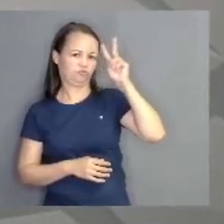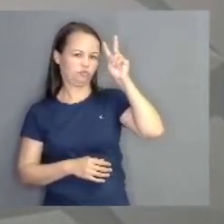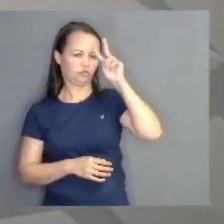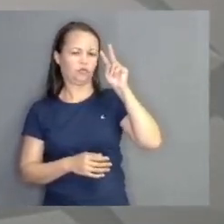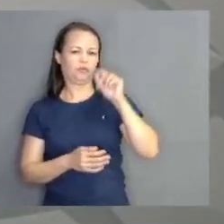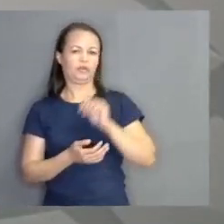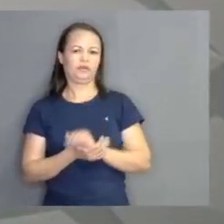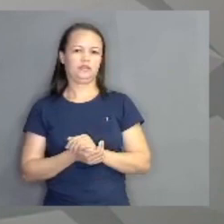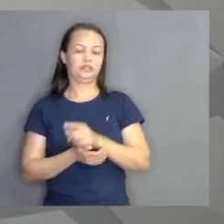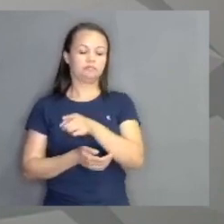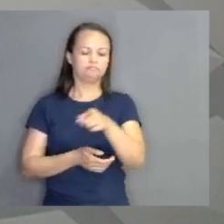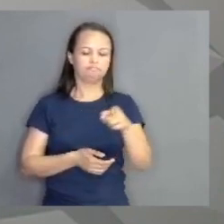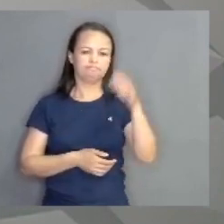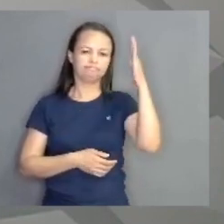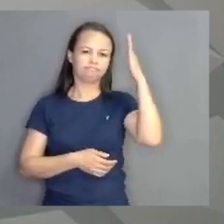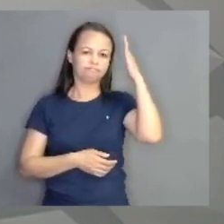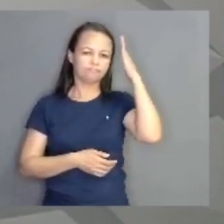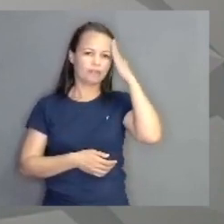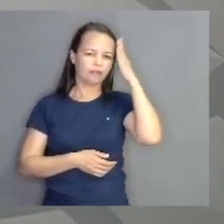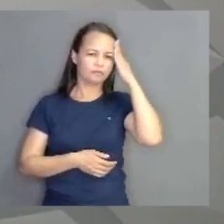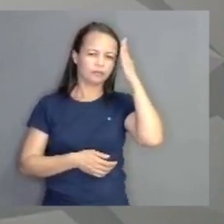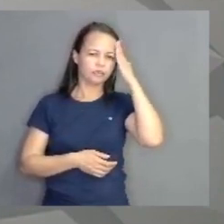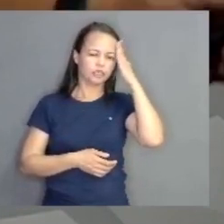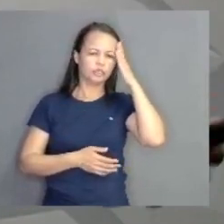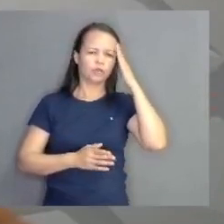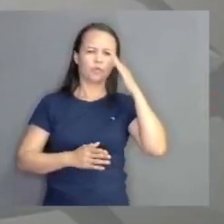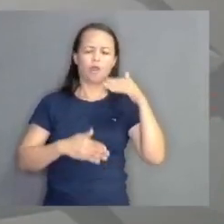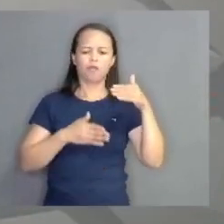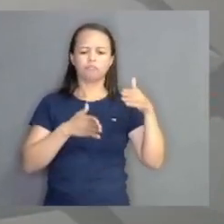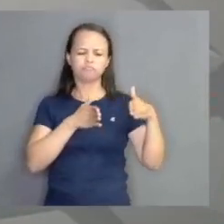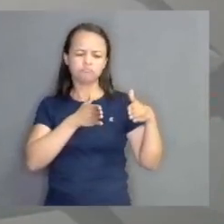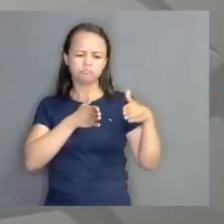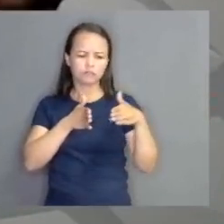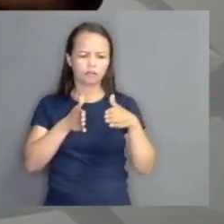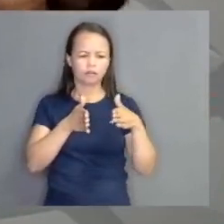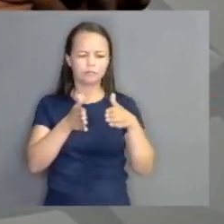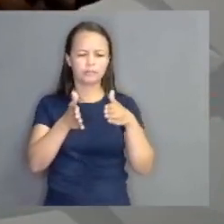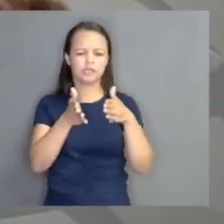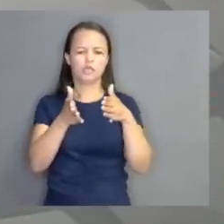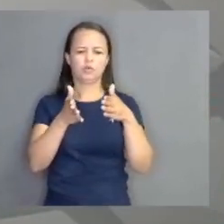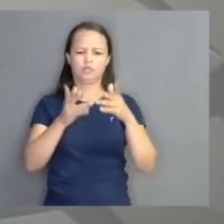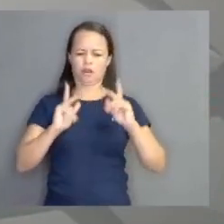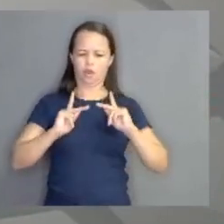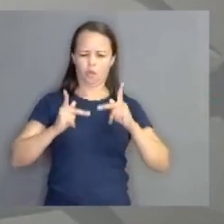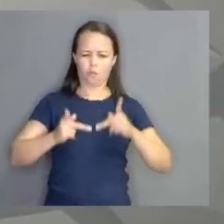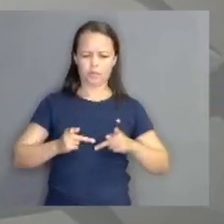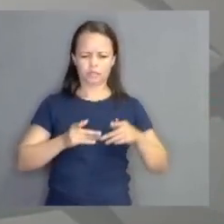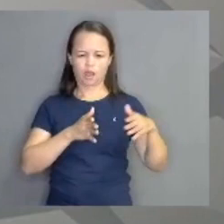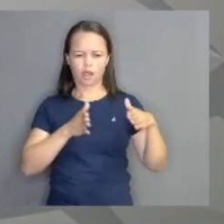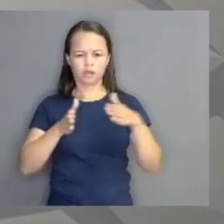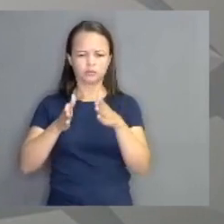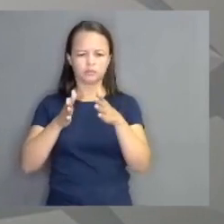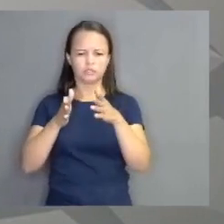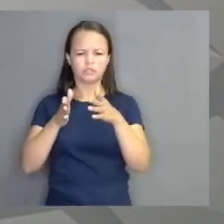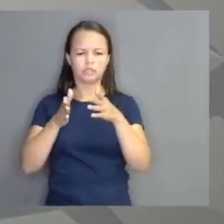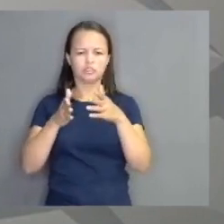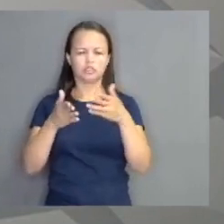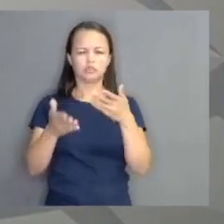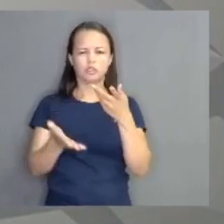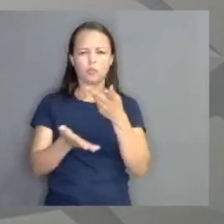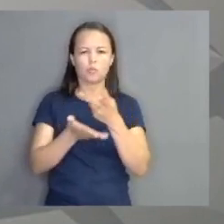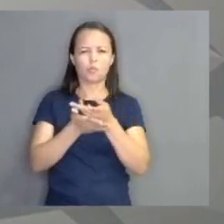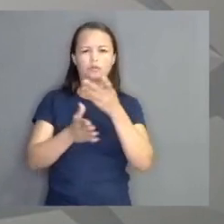entender quais foram os caminhos que levaram a humanidade até chegar nesse ponto que estamos